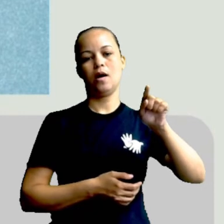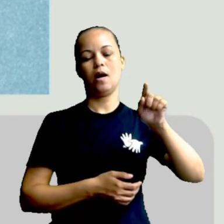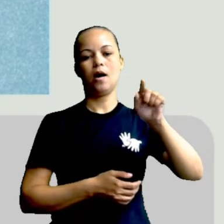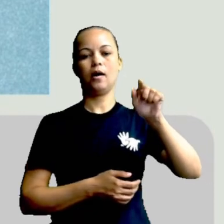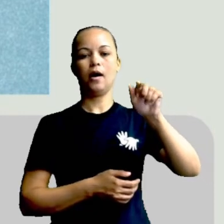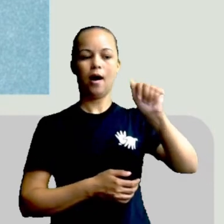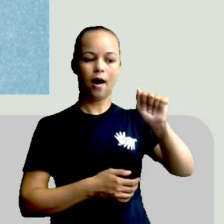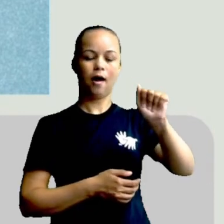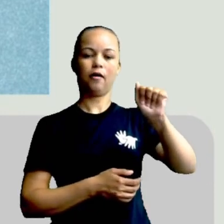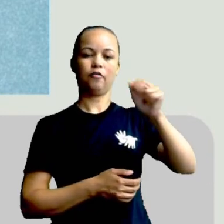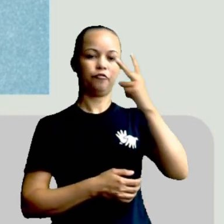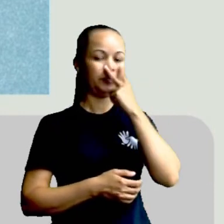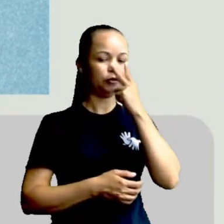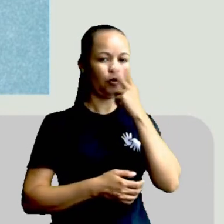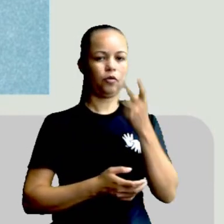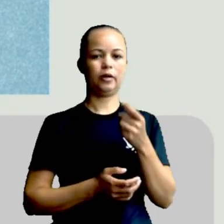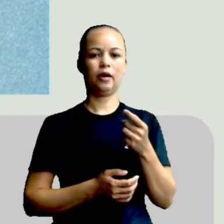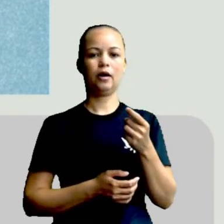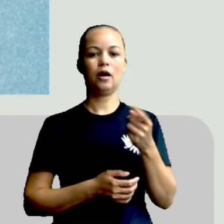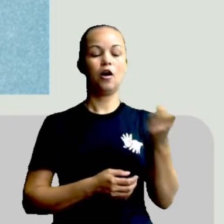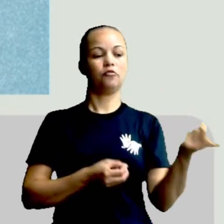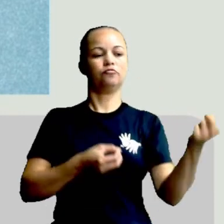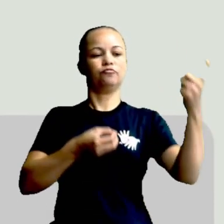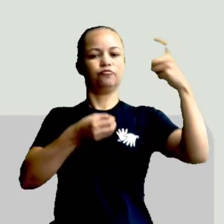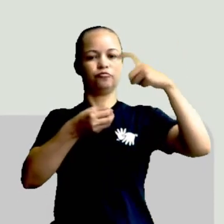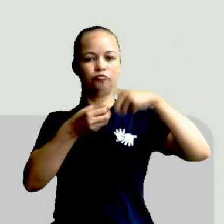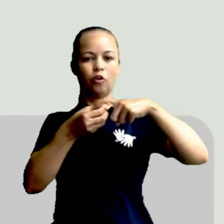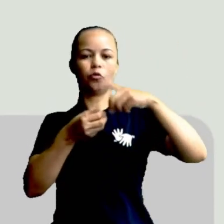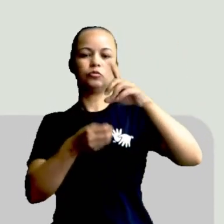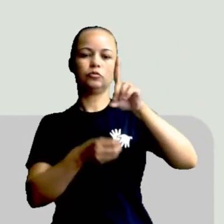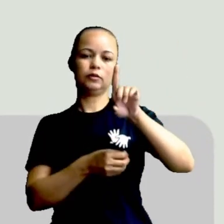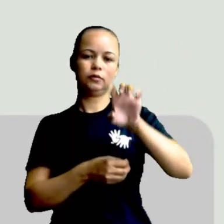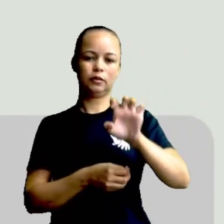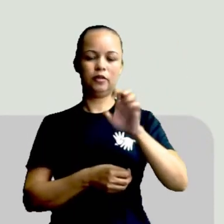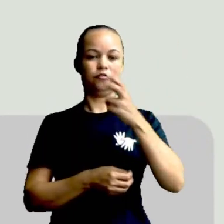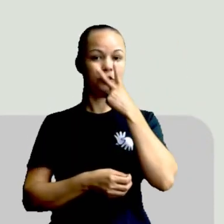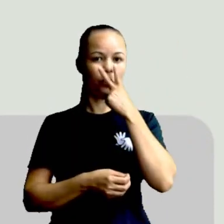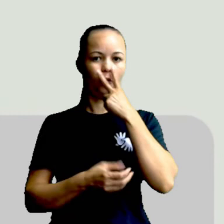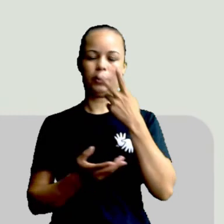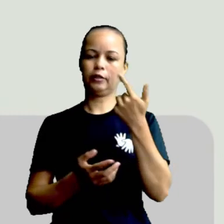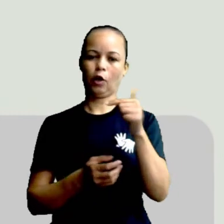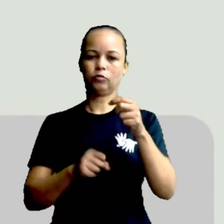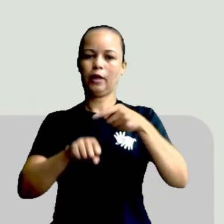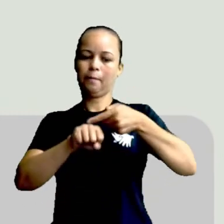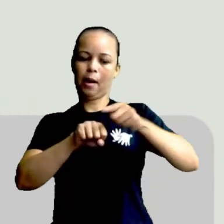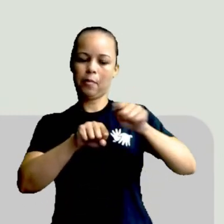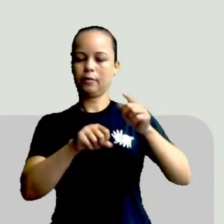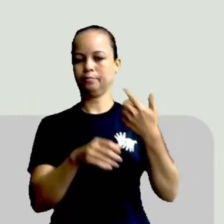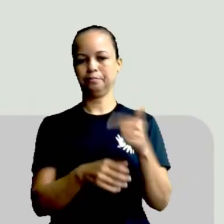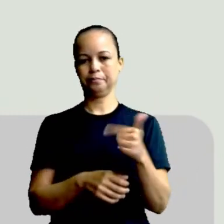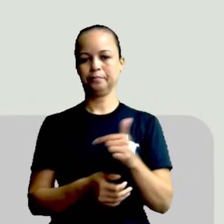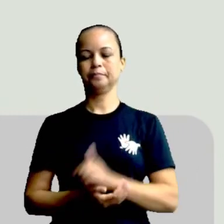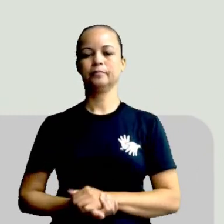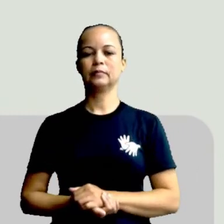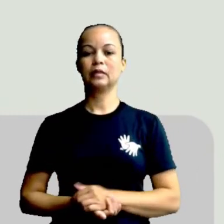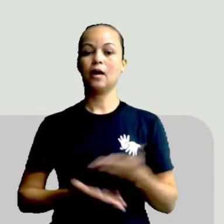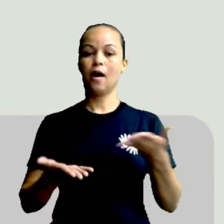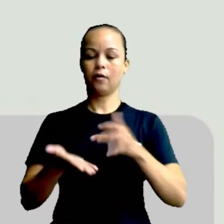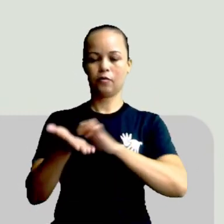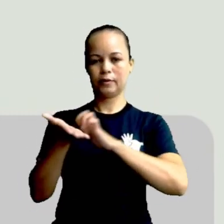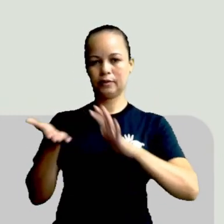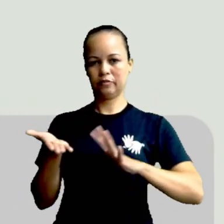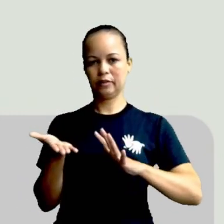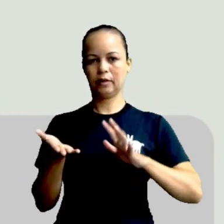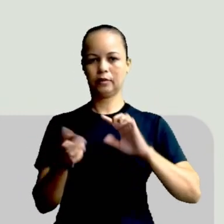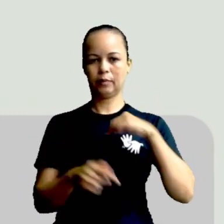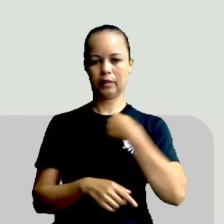Então não é é preciso colocar a crazy certo vamos para esse pequeno exercício para nós